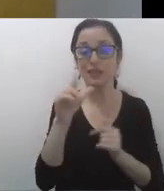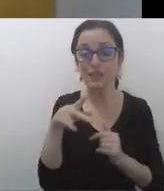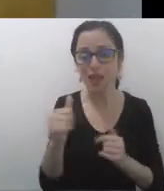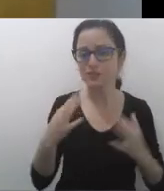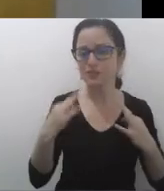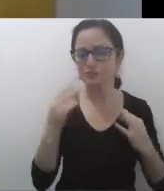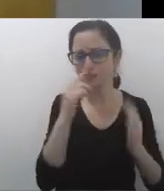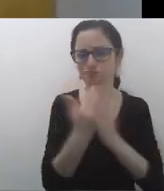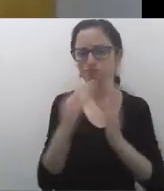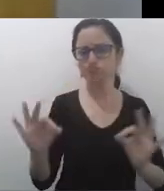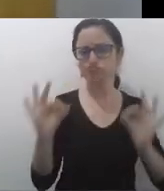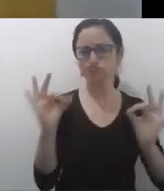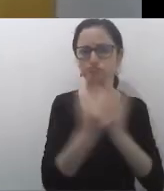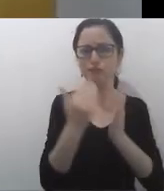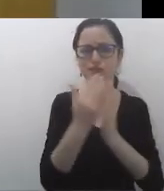a Lina